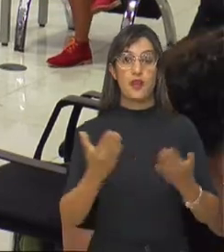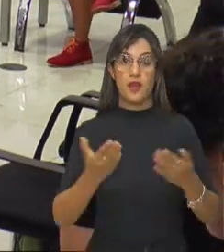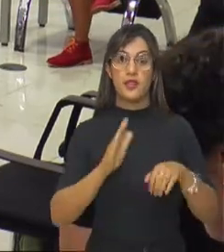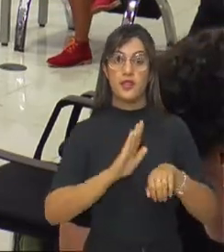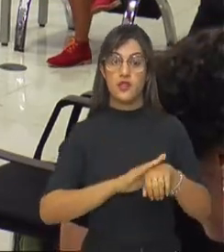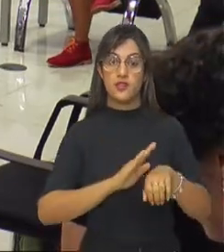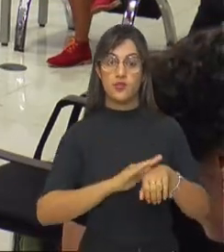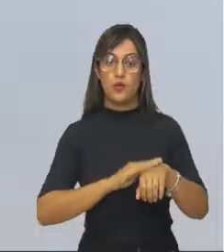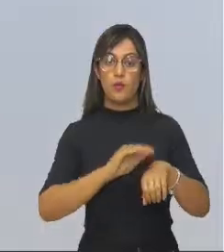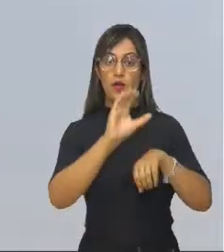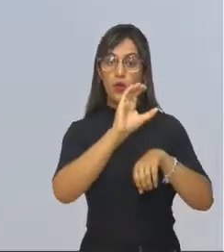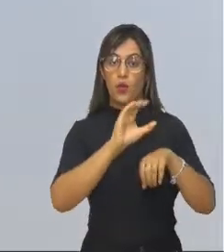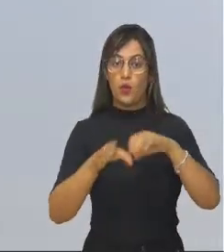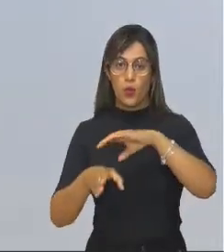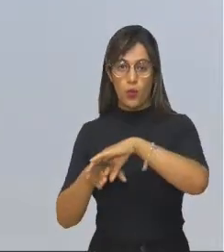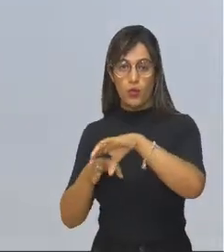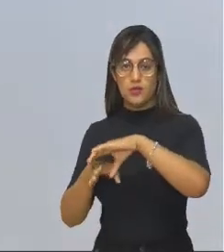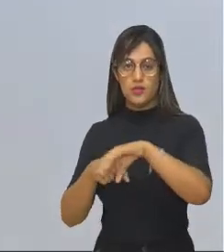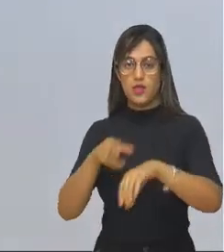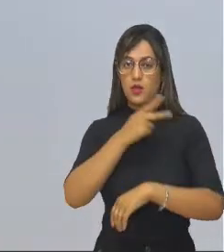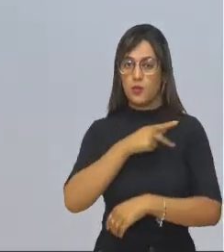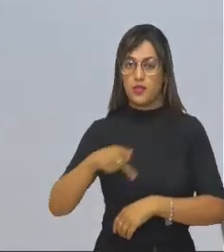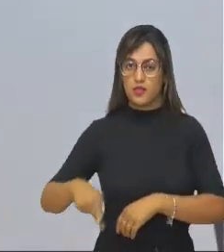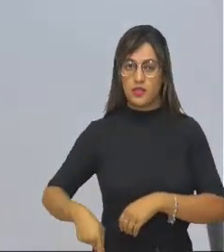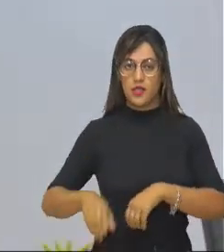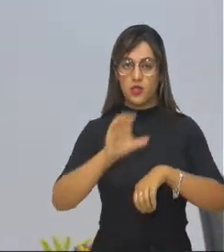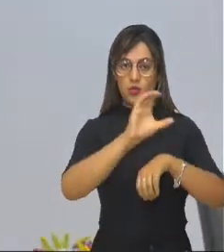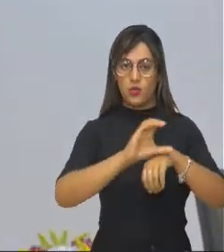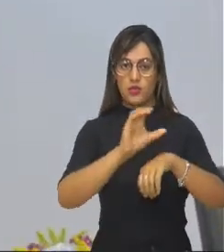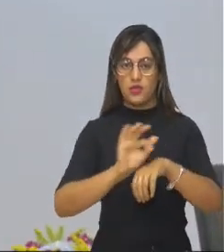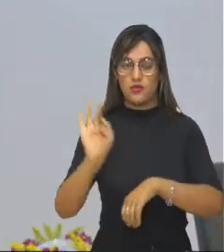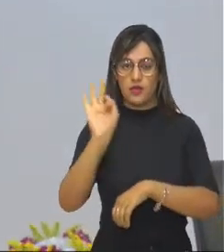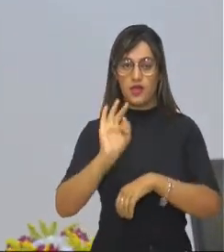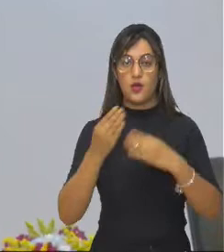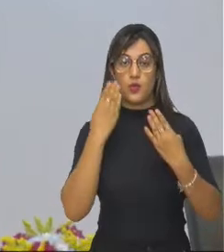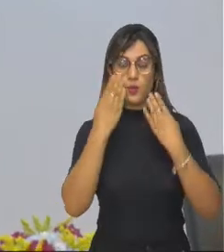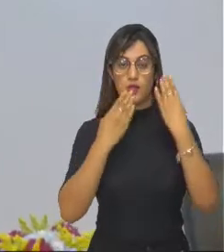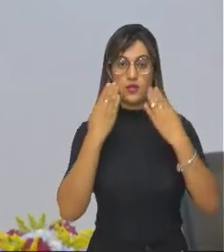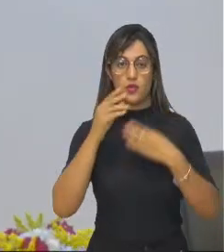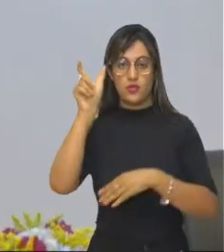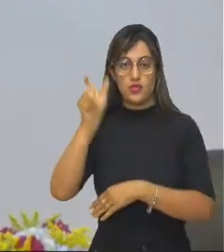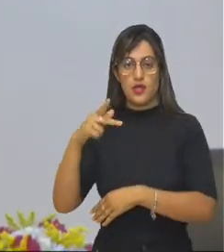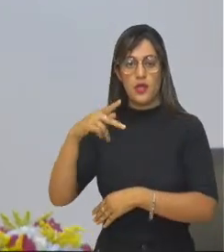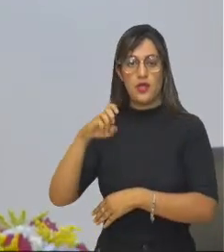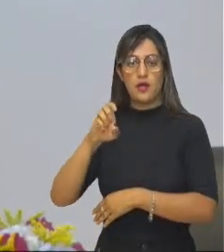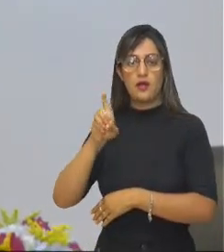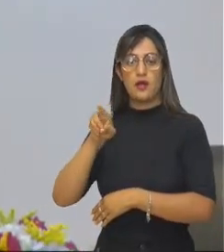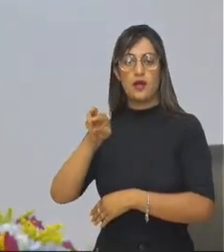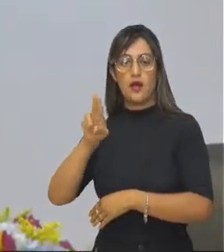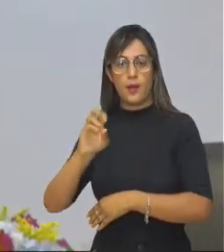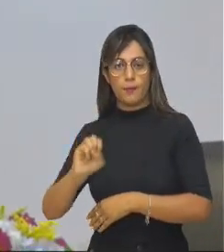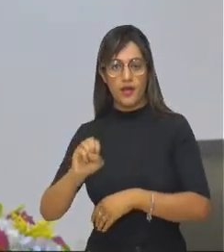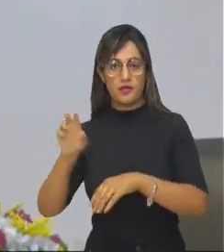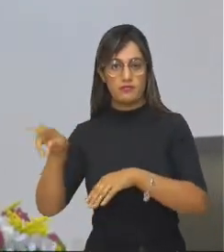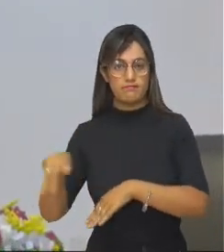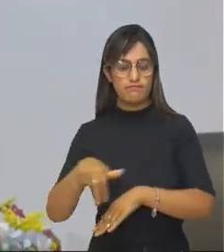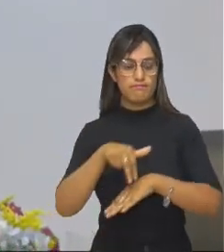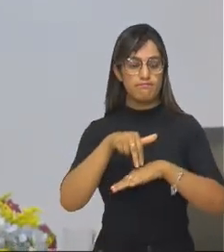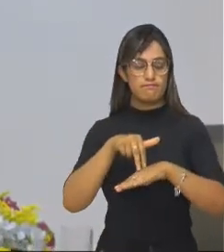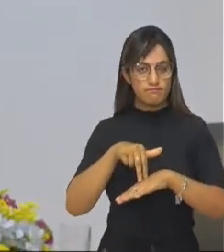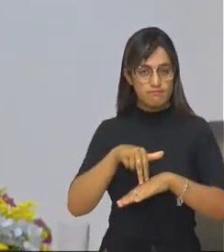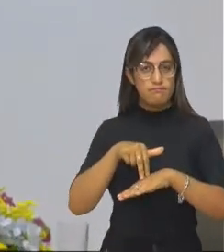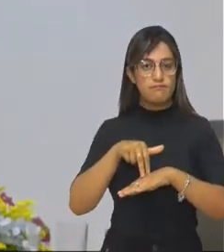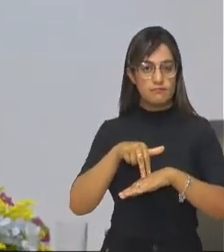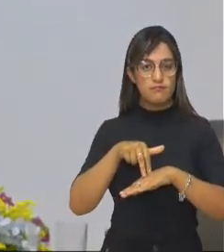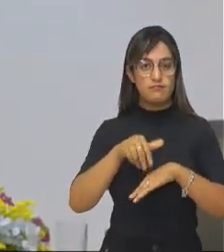o conselheiro presidente do Conselho Federal de Psicologia, Pedro Paulo Bicalho, se dirige até o púlpito instalado no meio